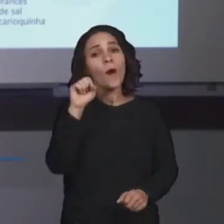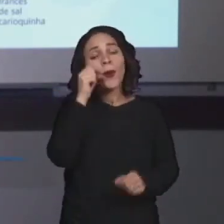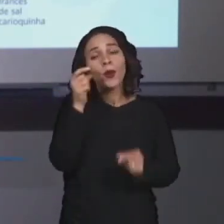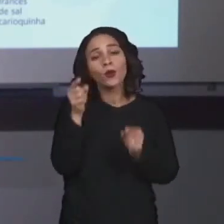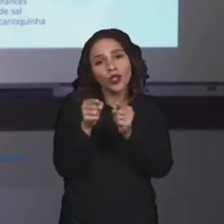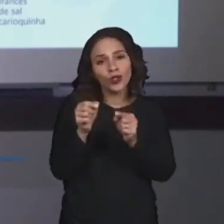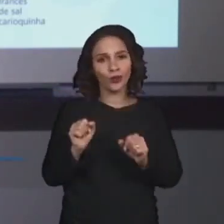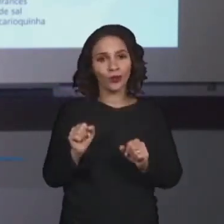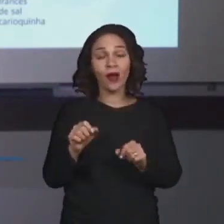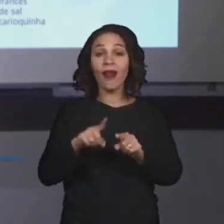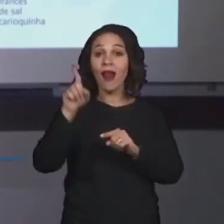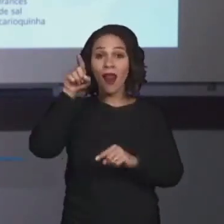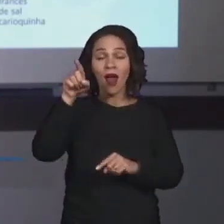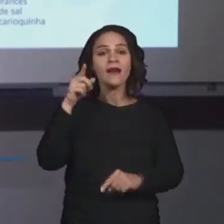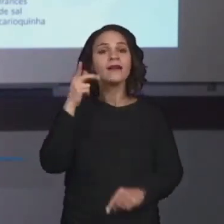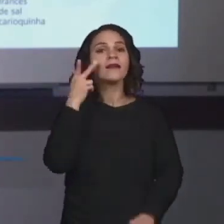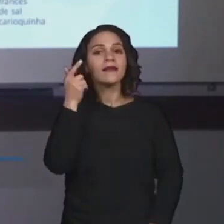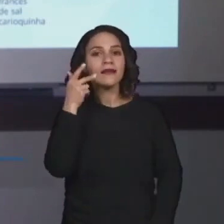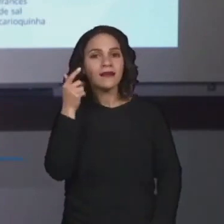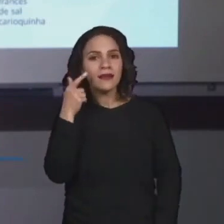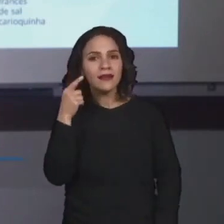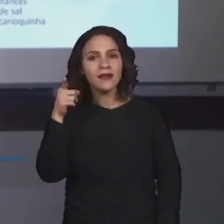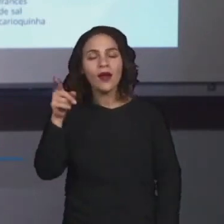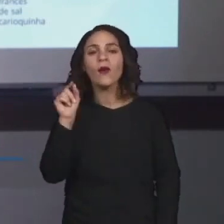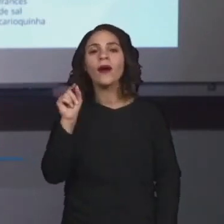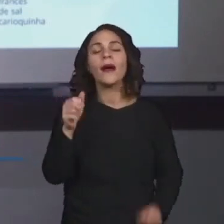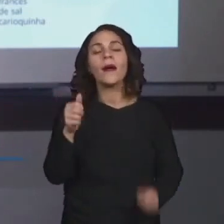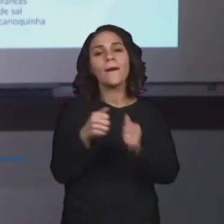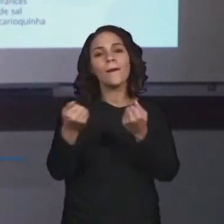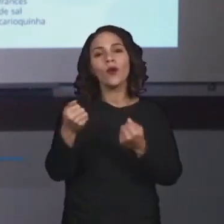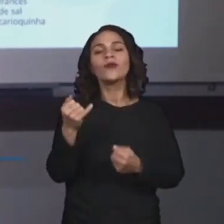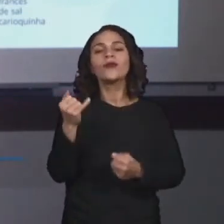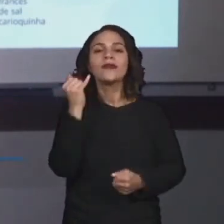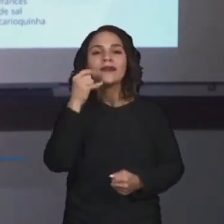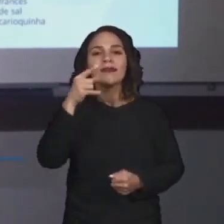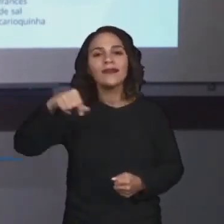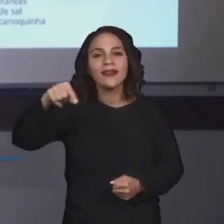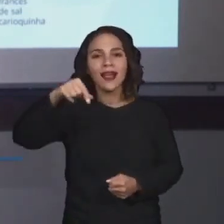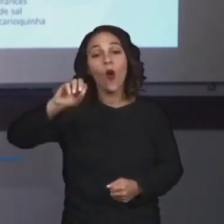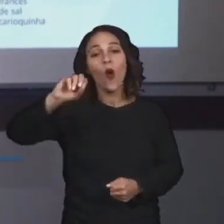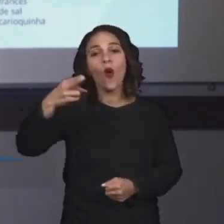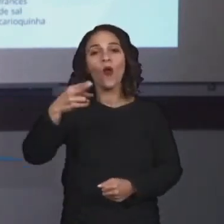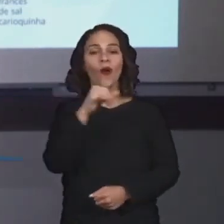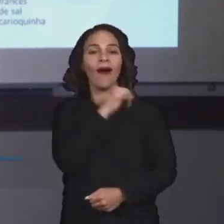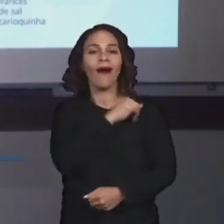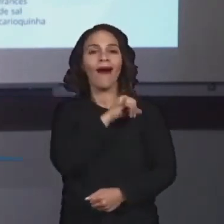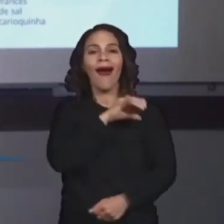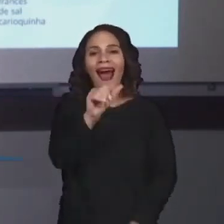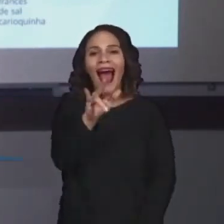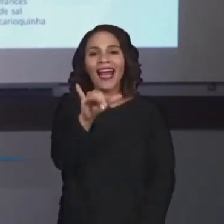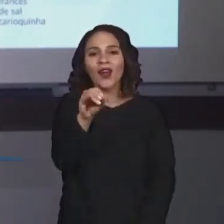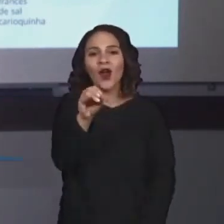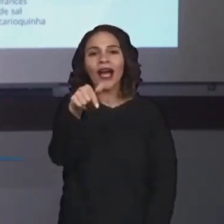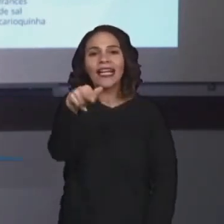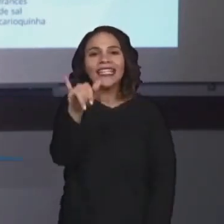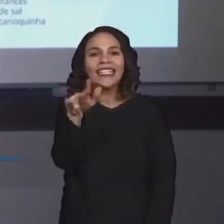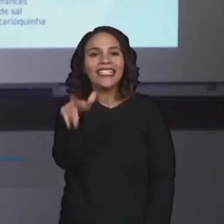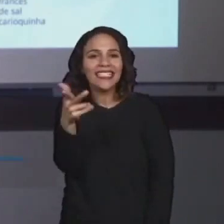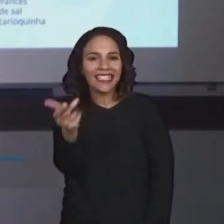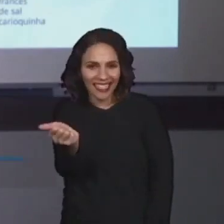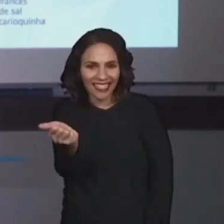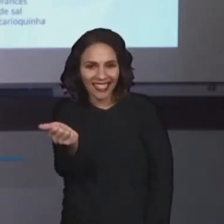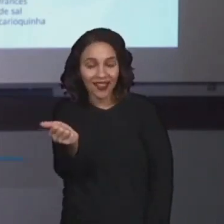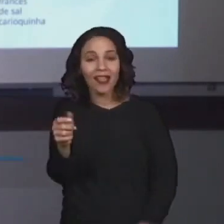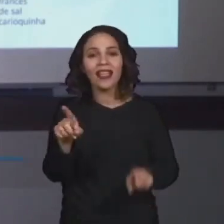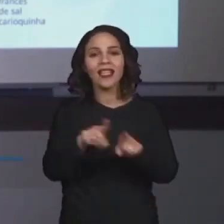Lá no Ceará, ele é chamado de pão de sal ou carioquinha. E temos ainda